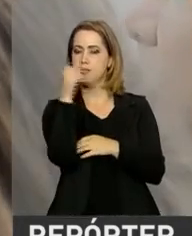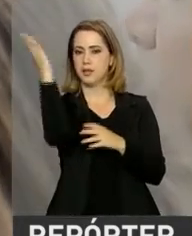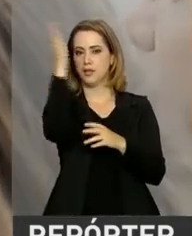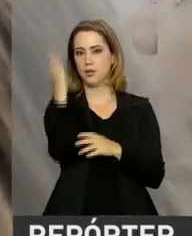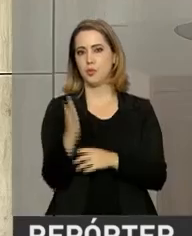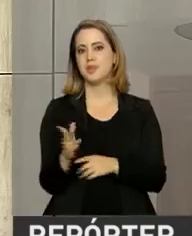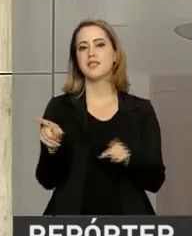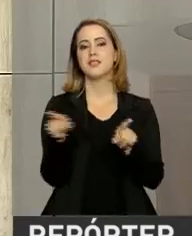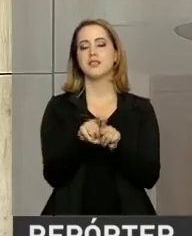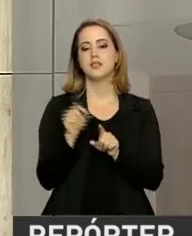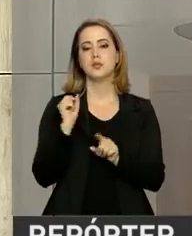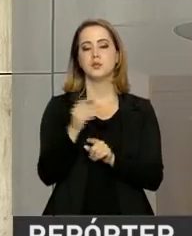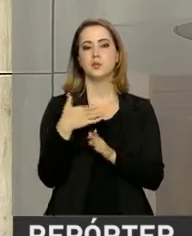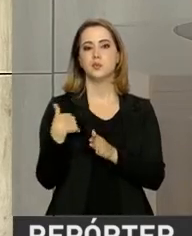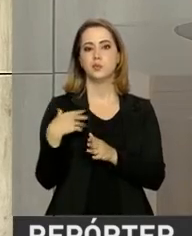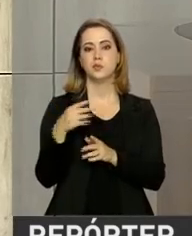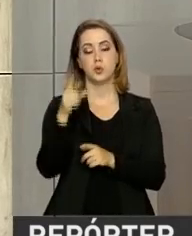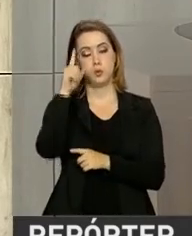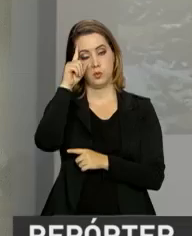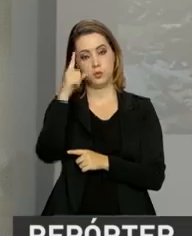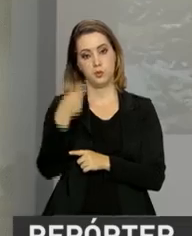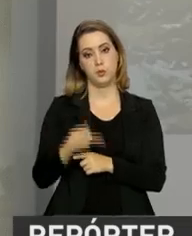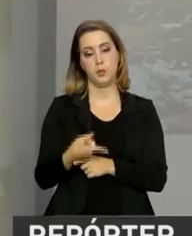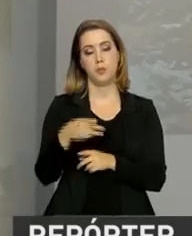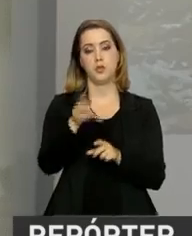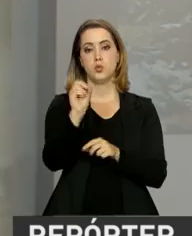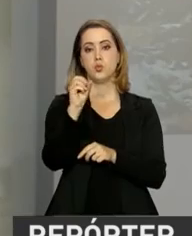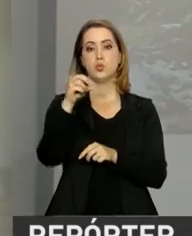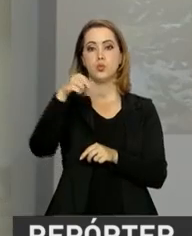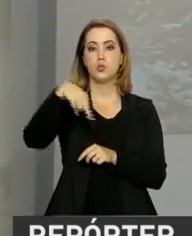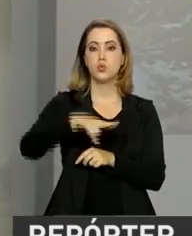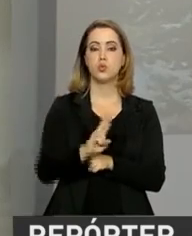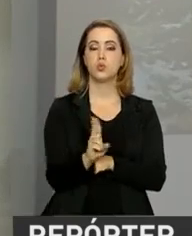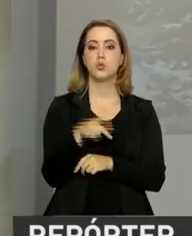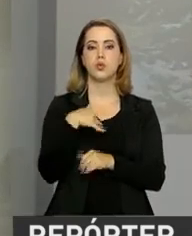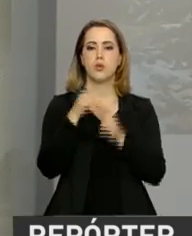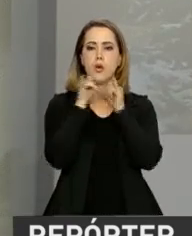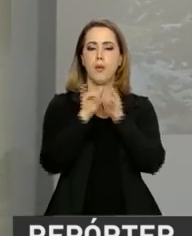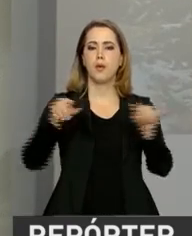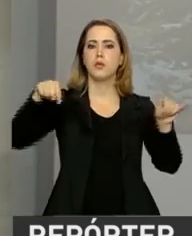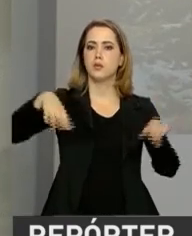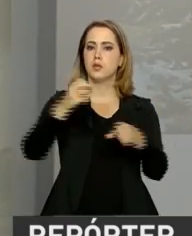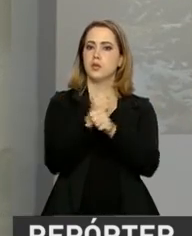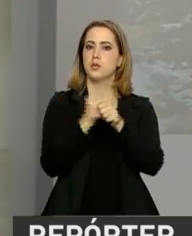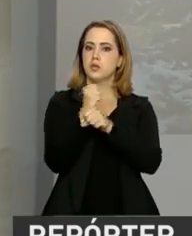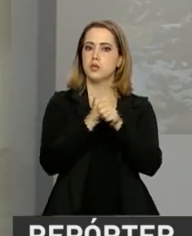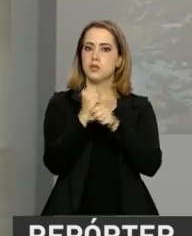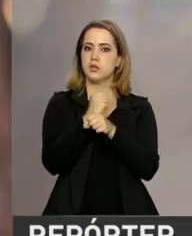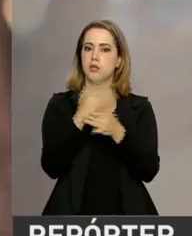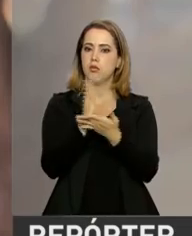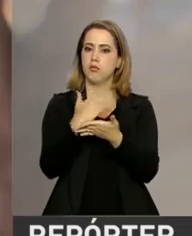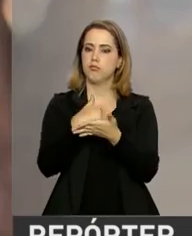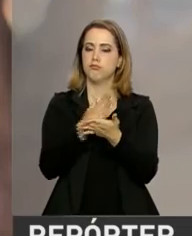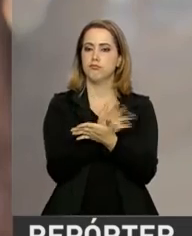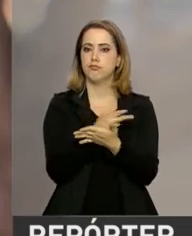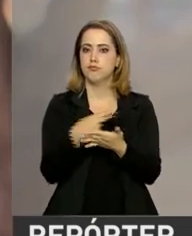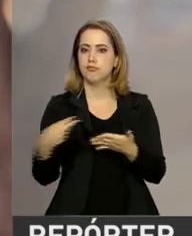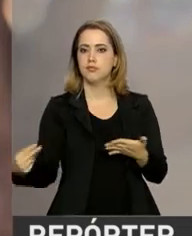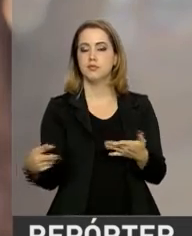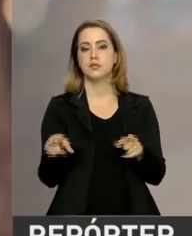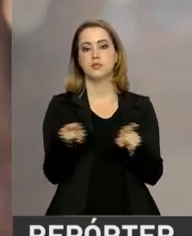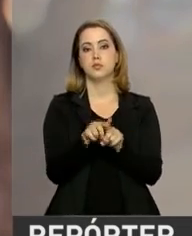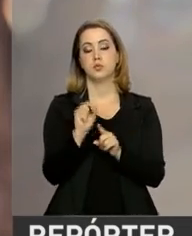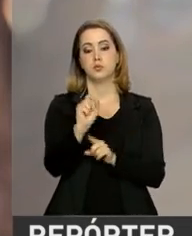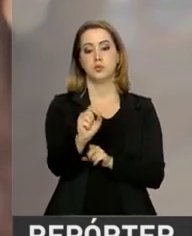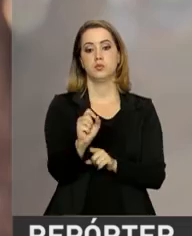segue uma decisão da organização das nações unidas a onu que proclamou 2016 como o ano das leguminosas a semana nacional de ciência